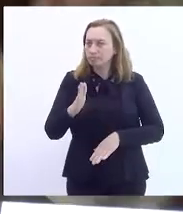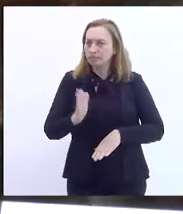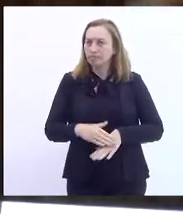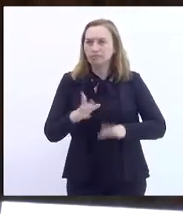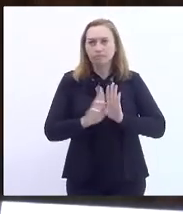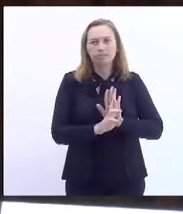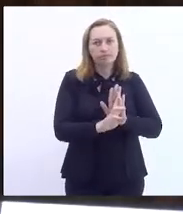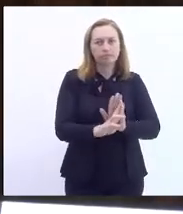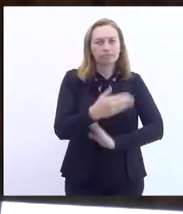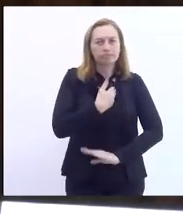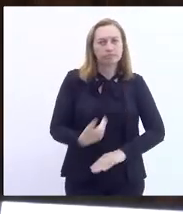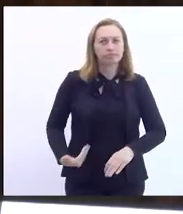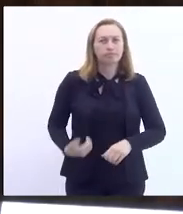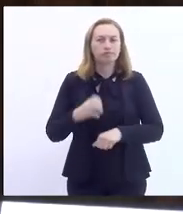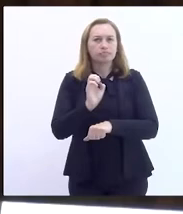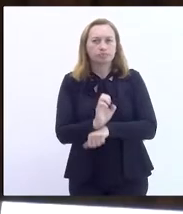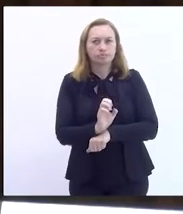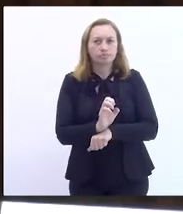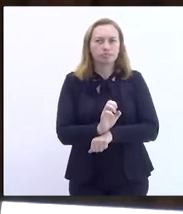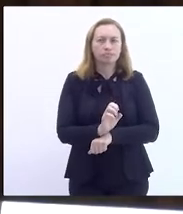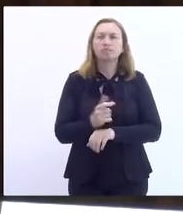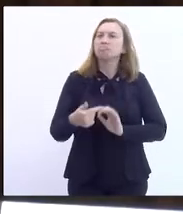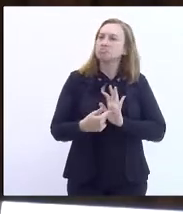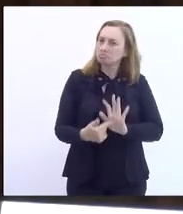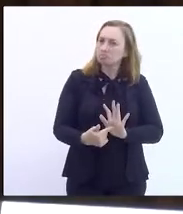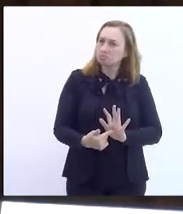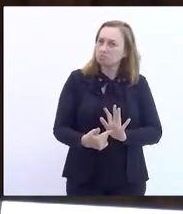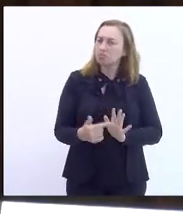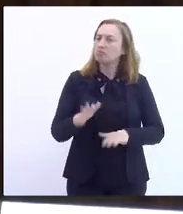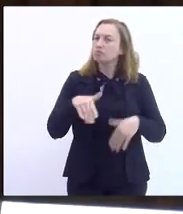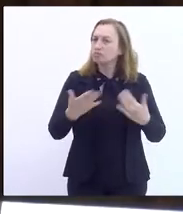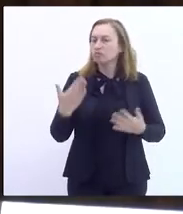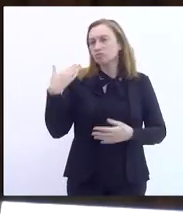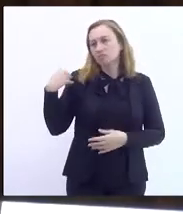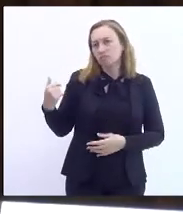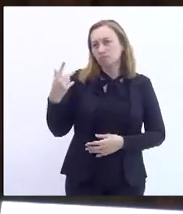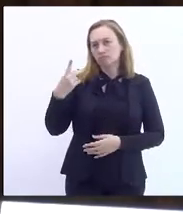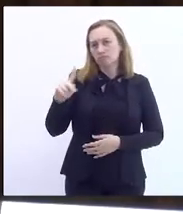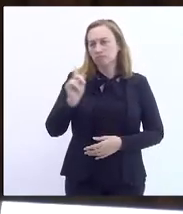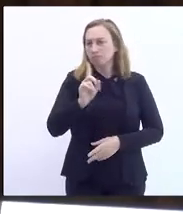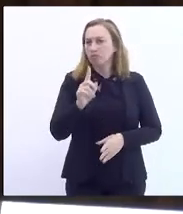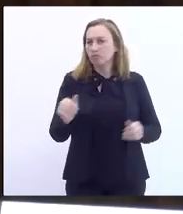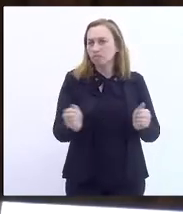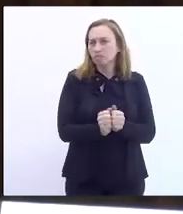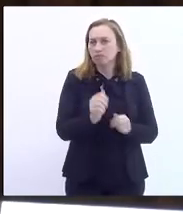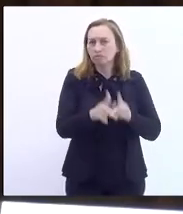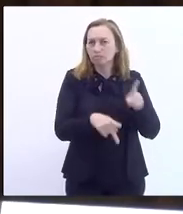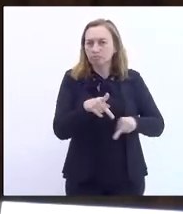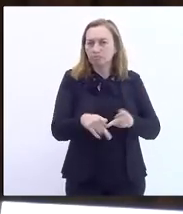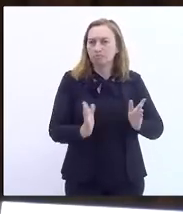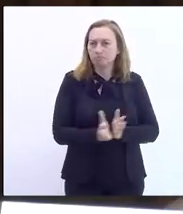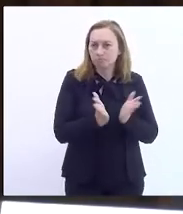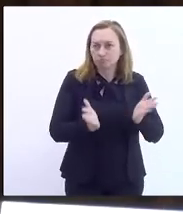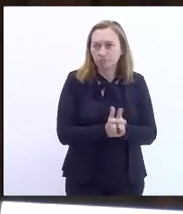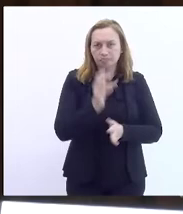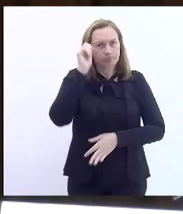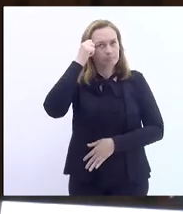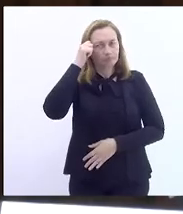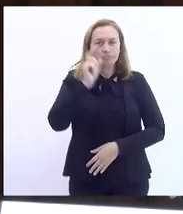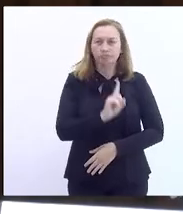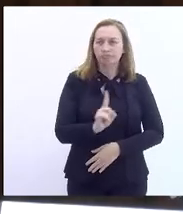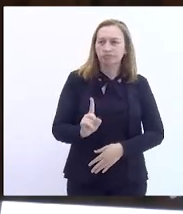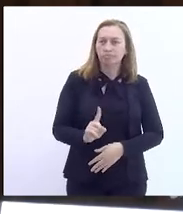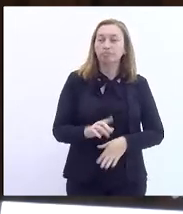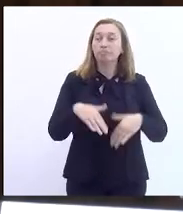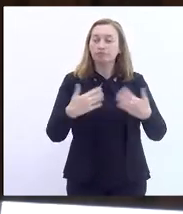mais representantes do Governo do Estado Demonstra o lado que ele tá não é o lado da população pobre preta e fazer